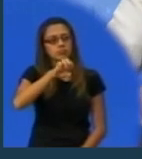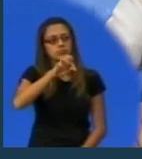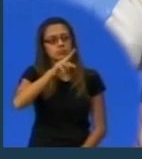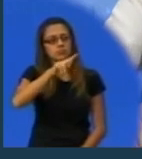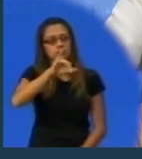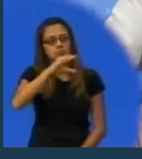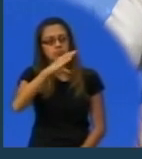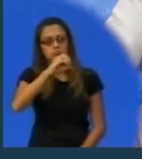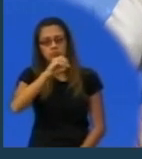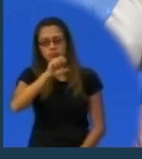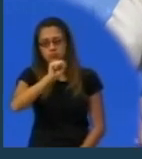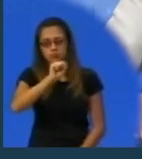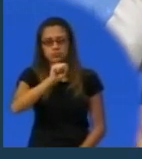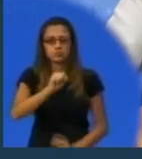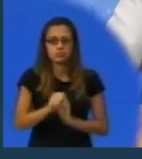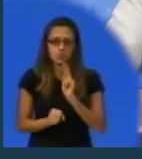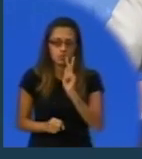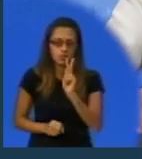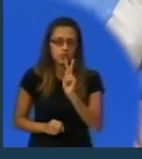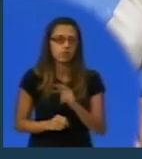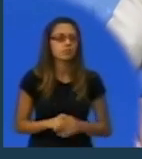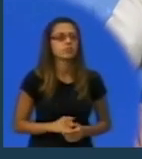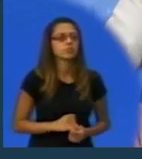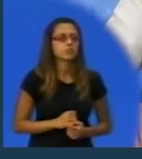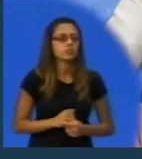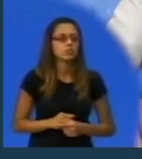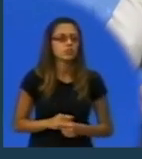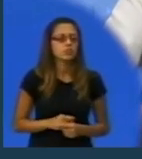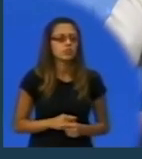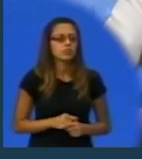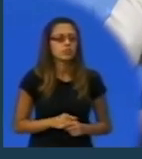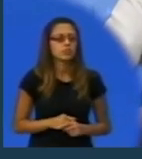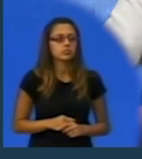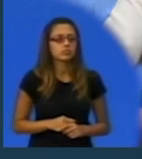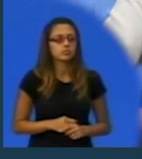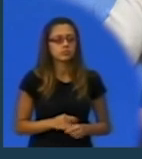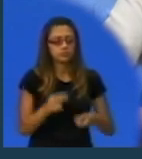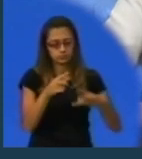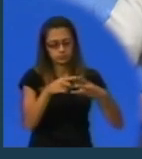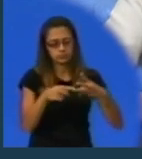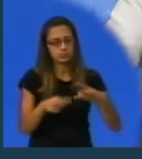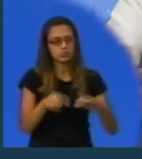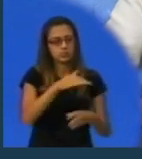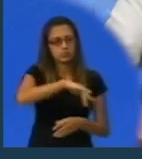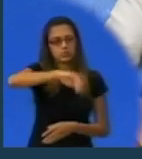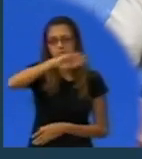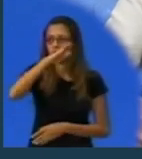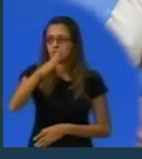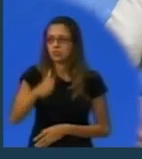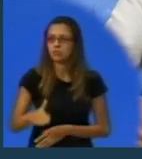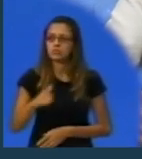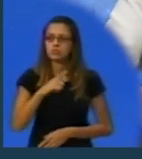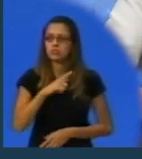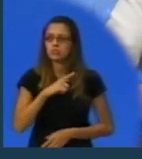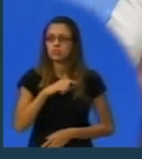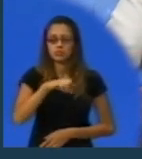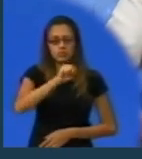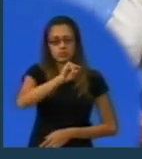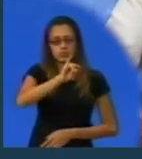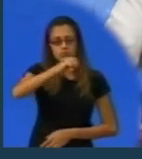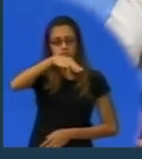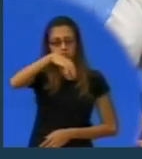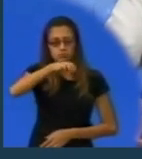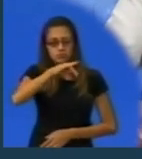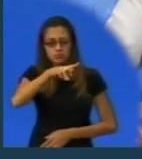normal, testes posteriormente estatísticos paramétricos. Essas 3 curvas, elas têm simetrias perfeitas, mas elas têm